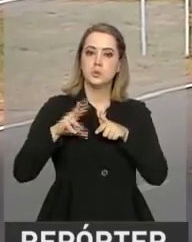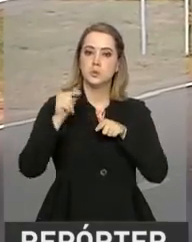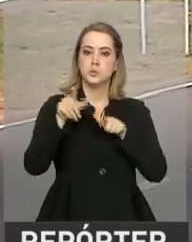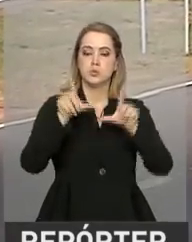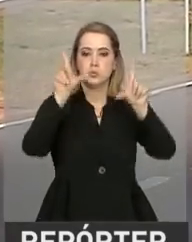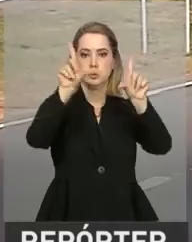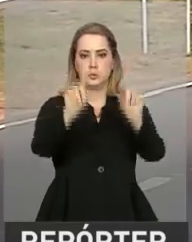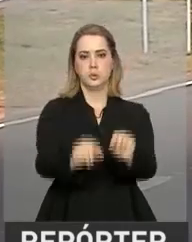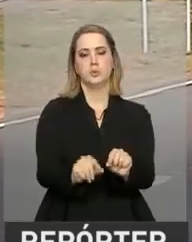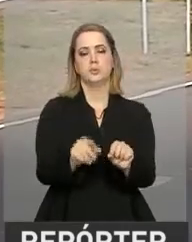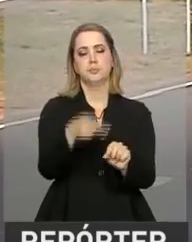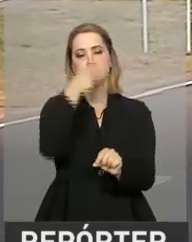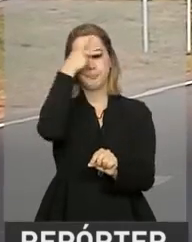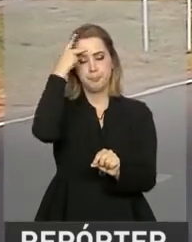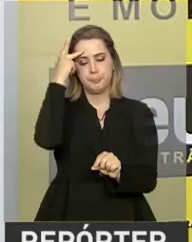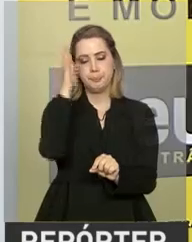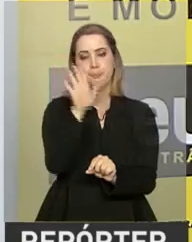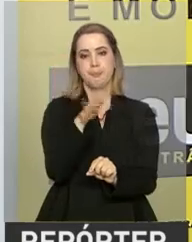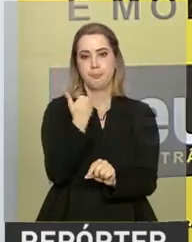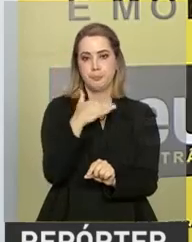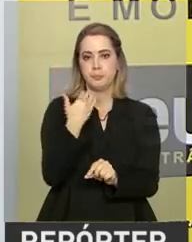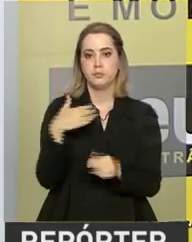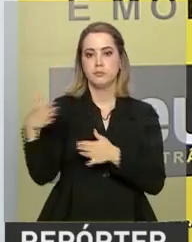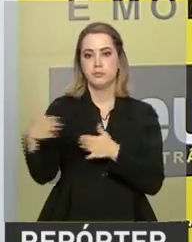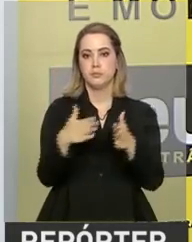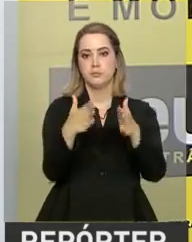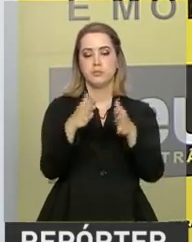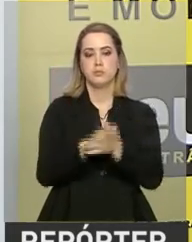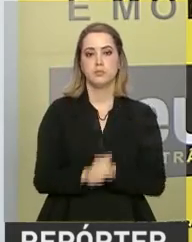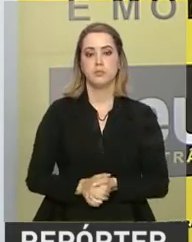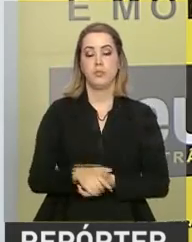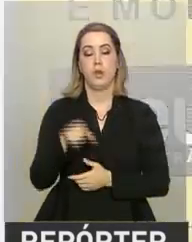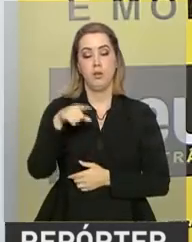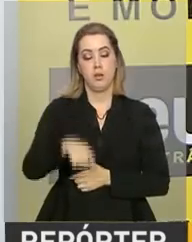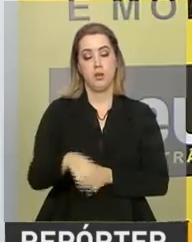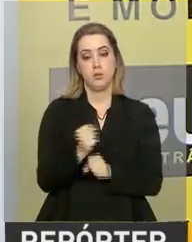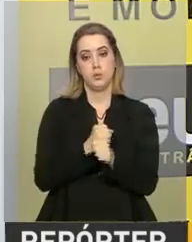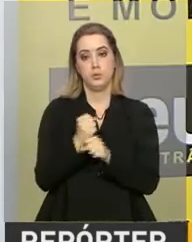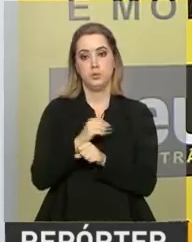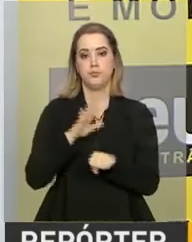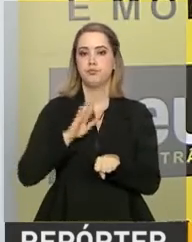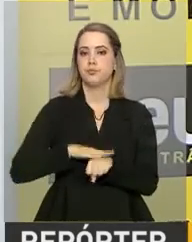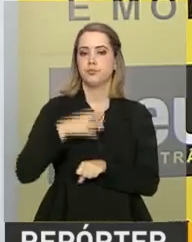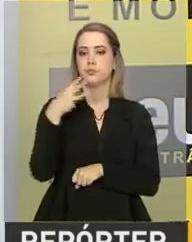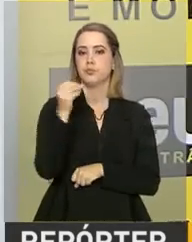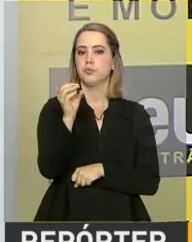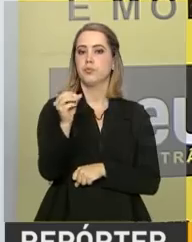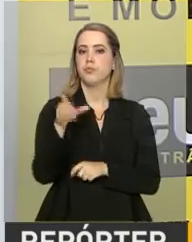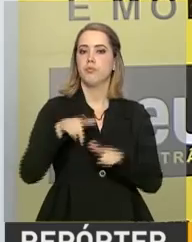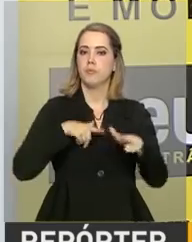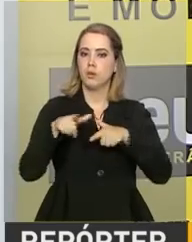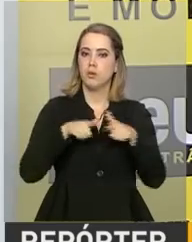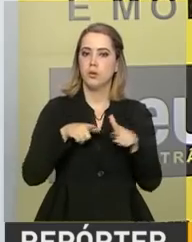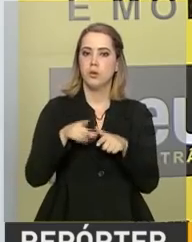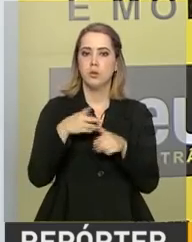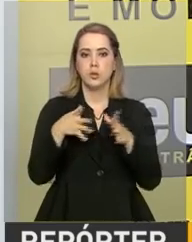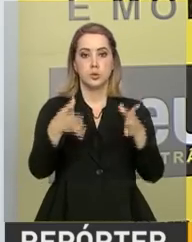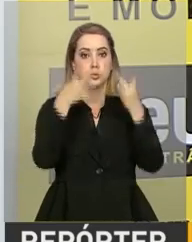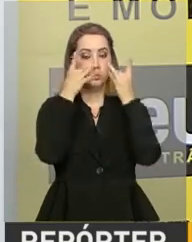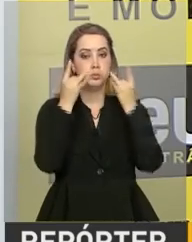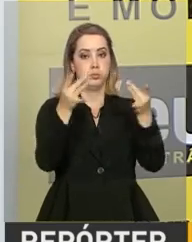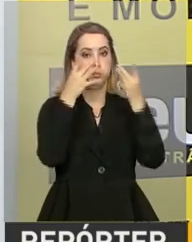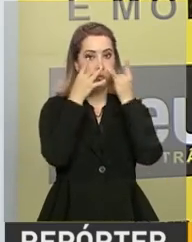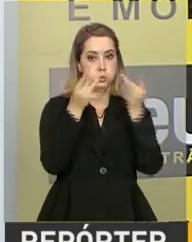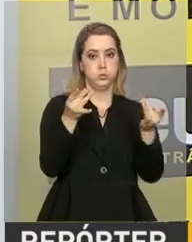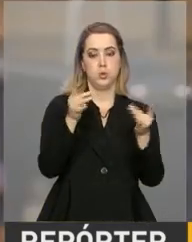o número de vítimas nas estradas este ano são mais de 300 ações e o objetivo é chamar a atenção de todos não